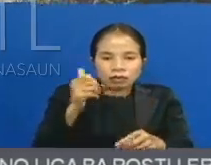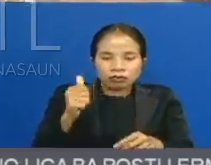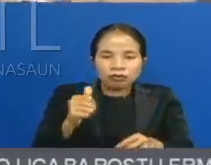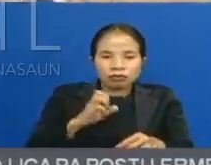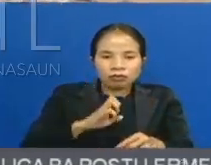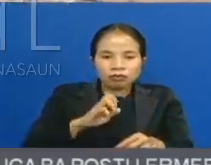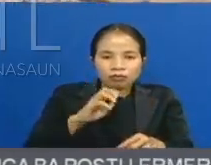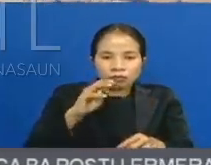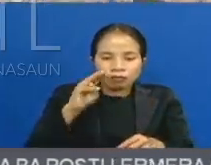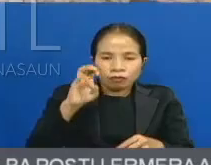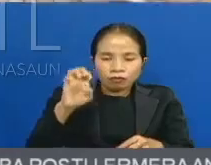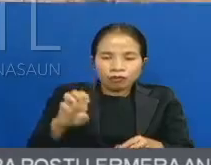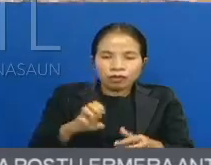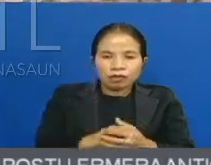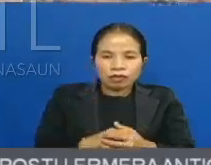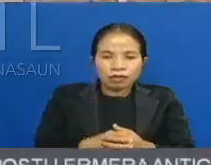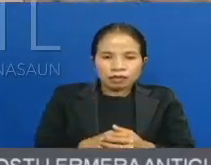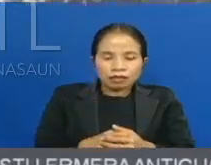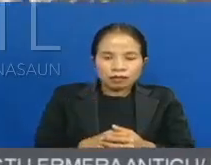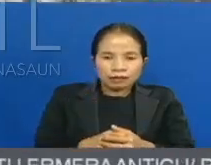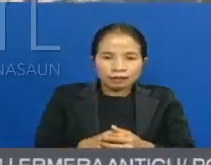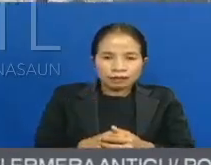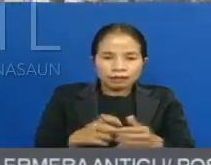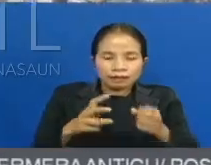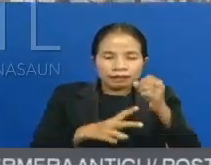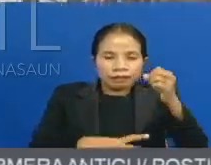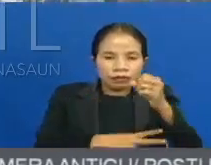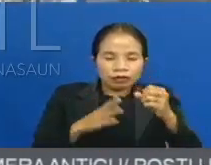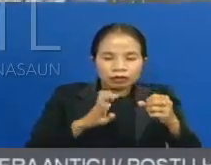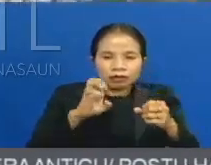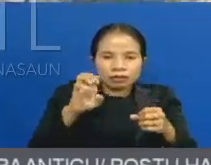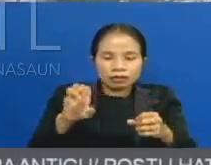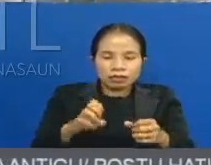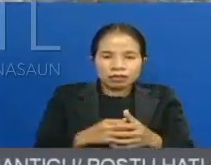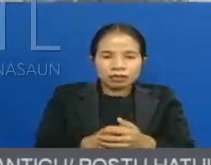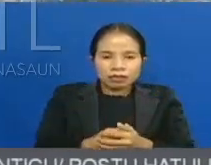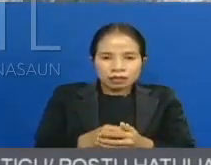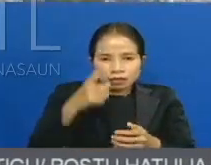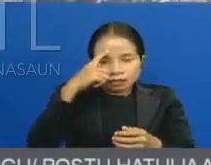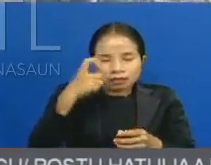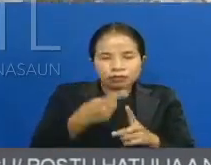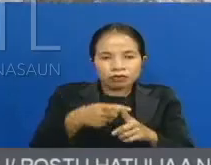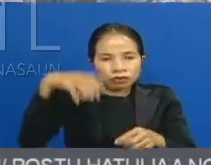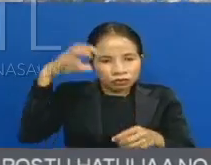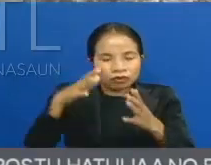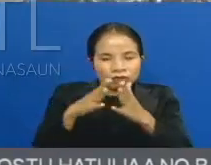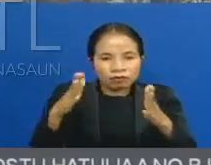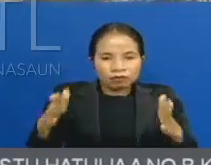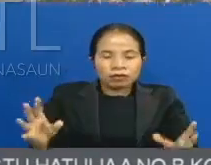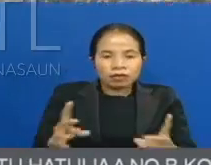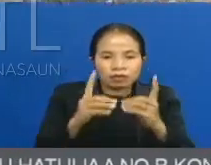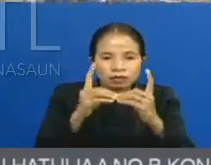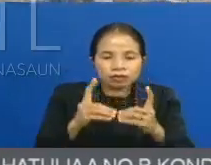Humboe, Sagbesi Lima, Hatuleta, Ponte Bisahe no ponte Bot Haturegas. Tamba kauja husi udam bot nebe